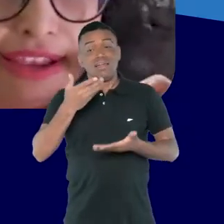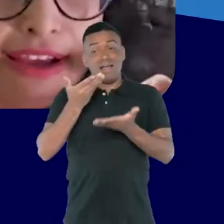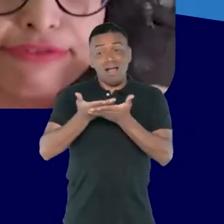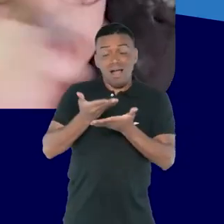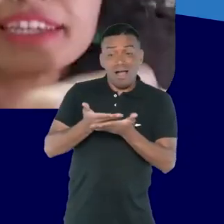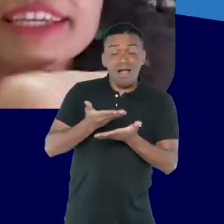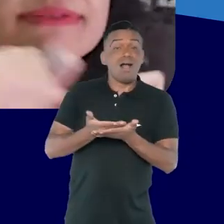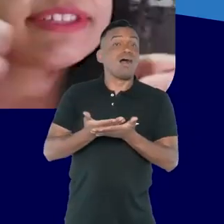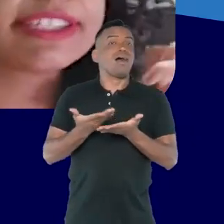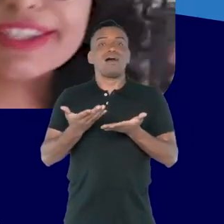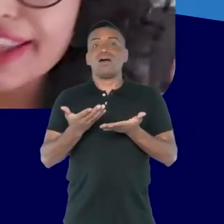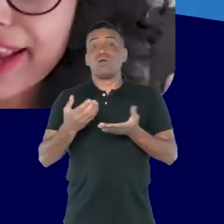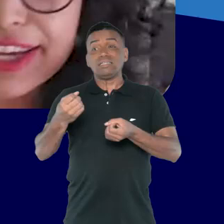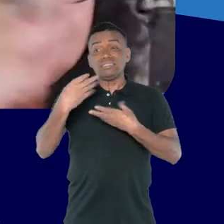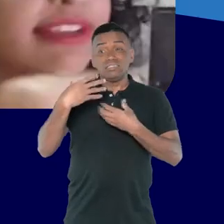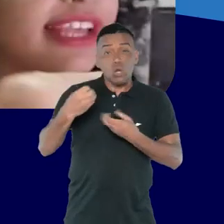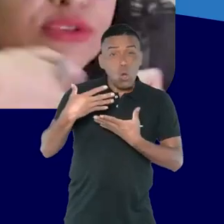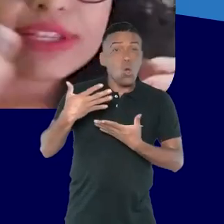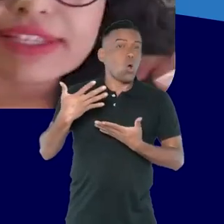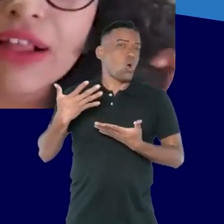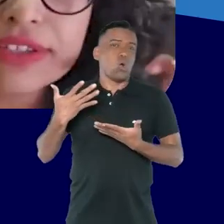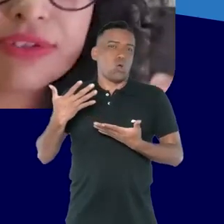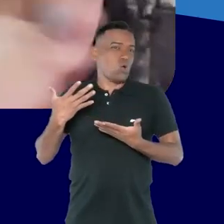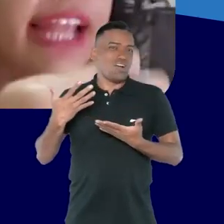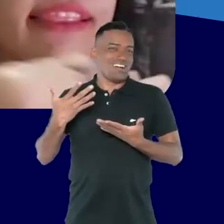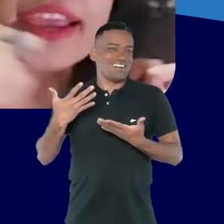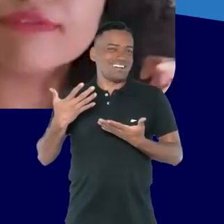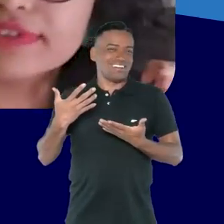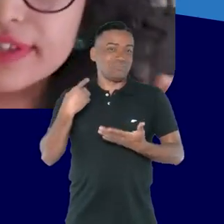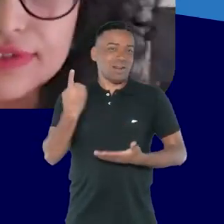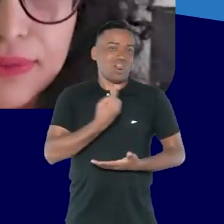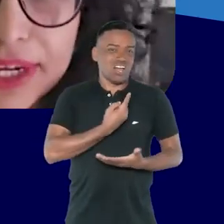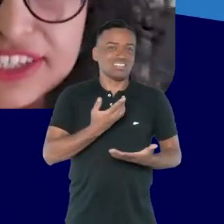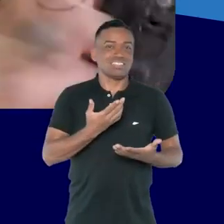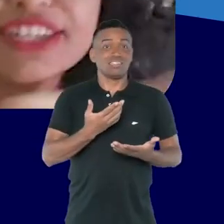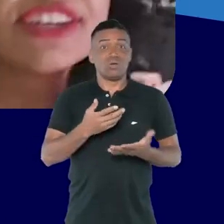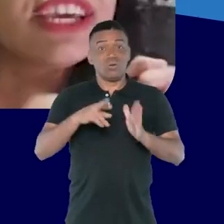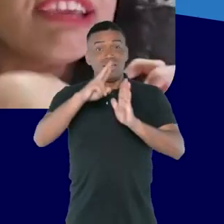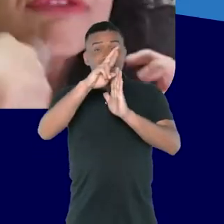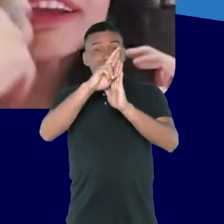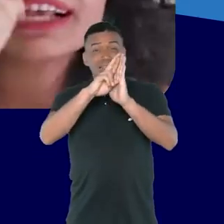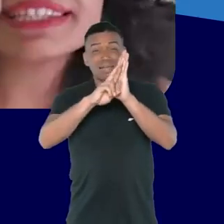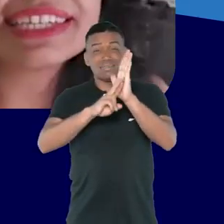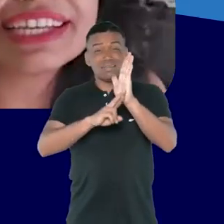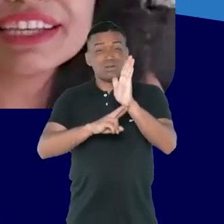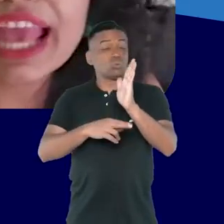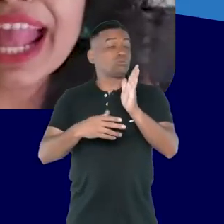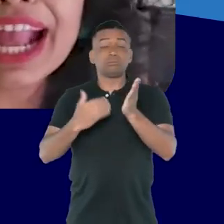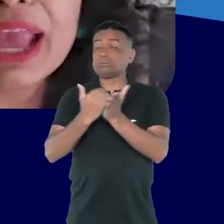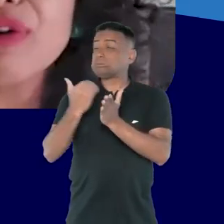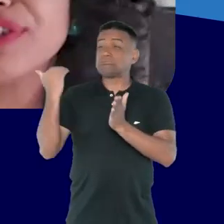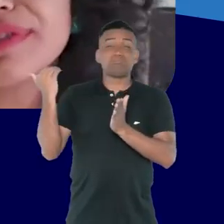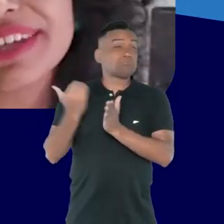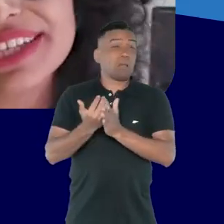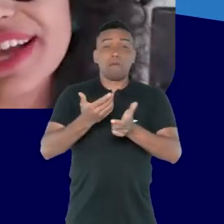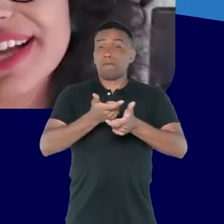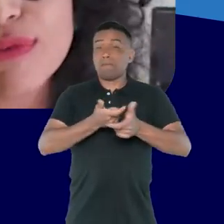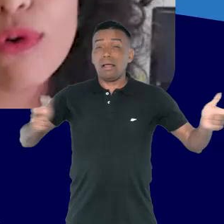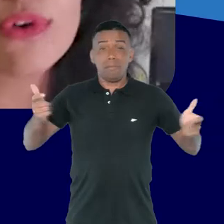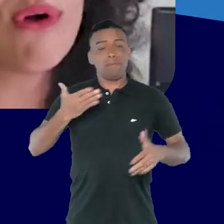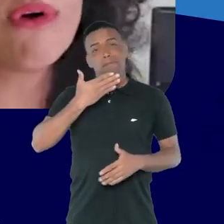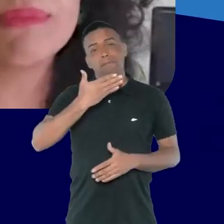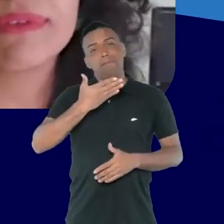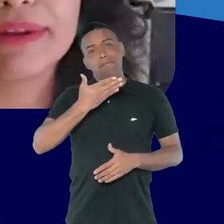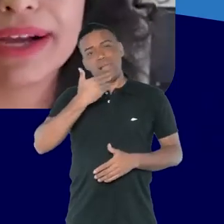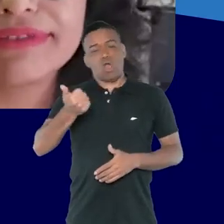coisa que você falava. E eu te citei, e eu citei suas aulas, eu citei a lei que você ensinou pra gente. E foi, assim, eu digo que essa